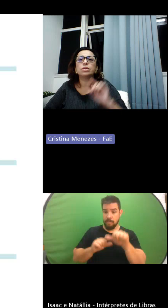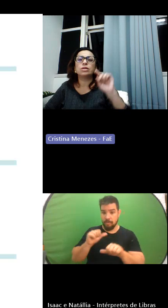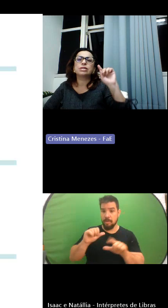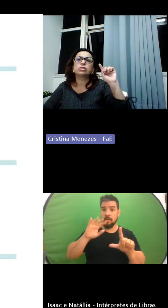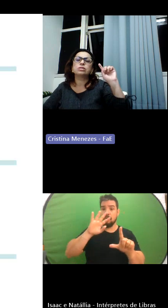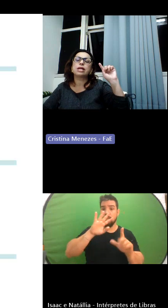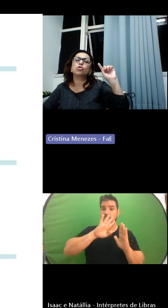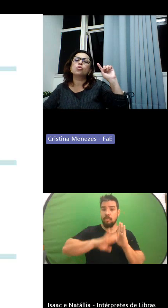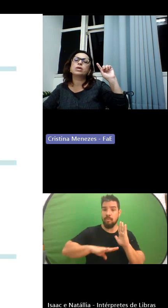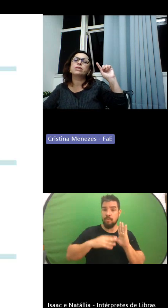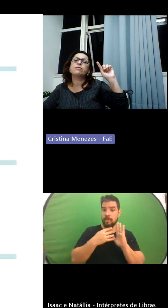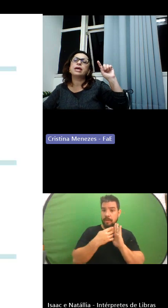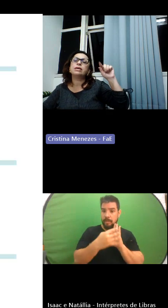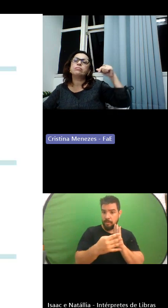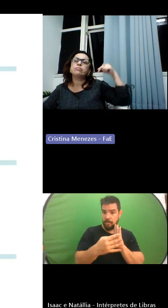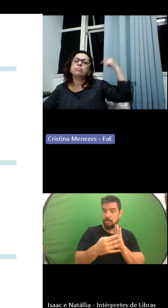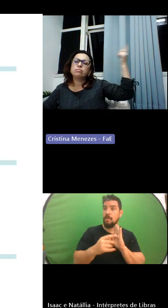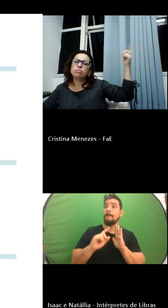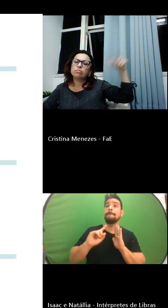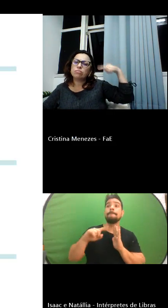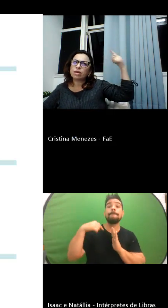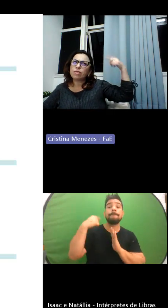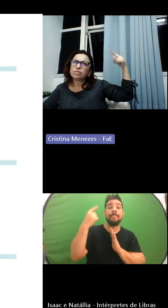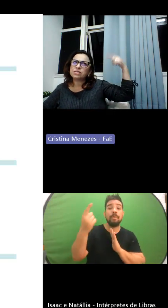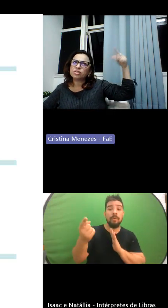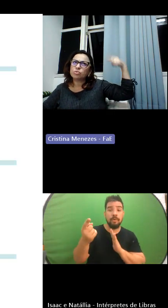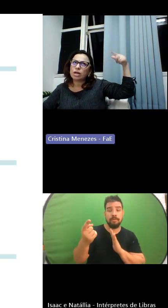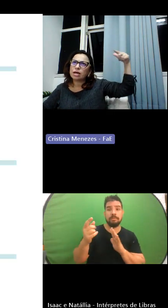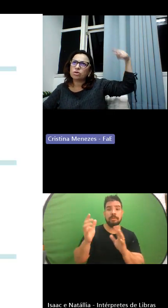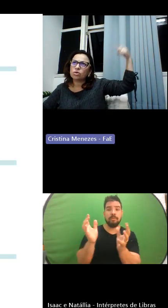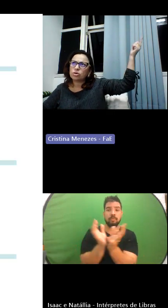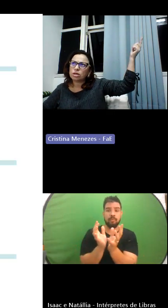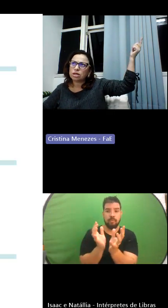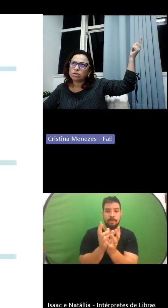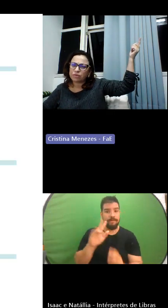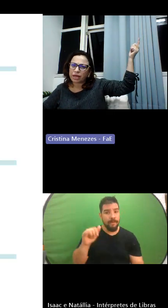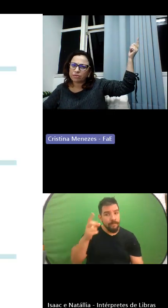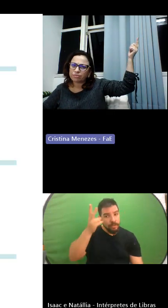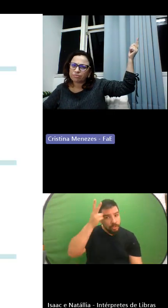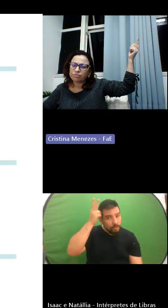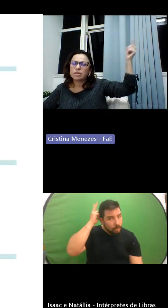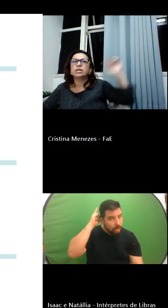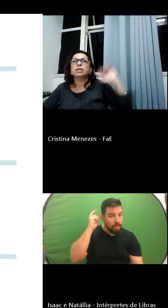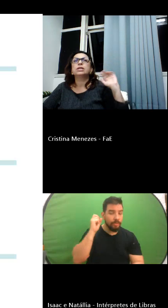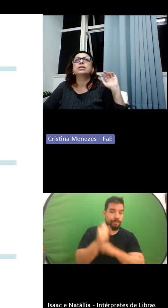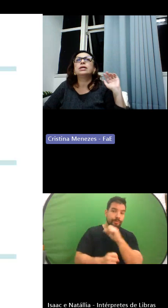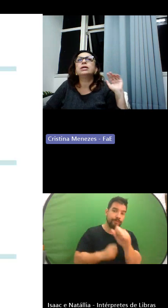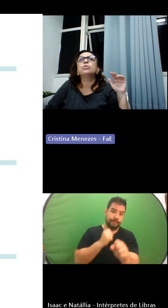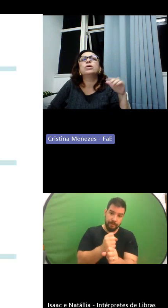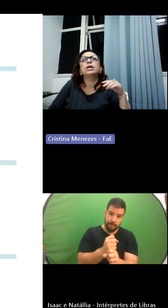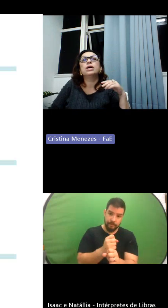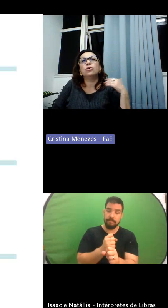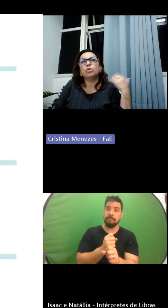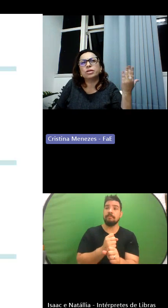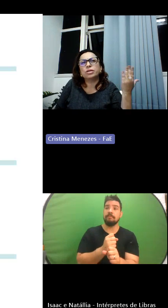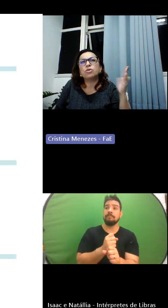currículo da turma que vai fazer vestibular no ano que vem.